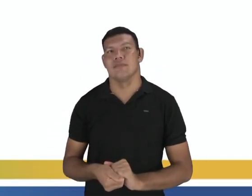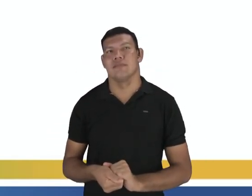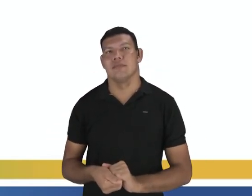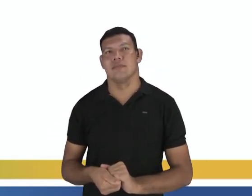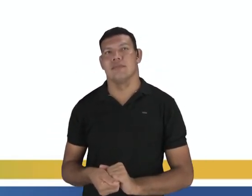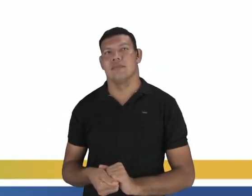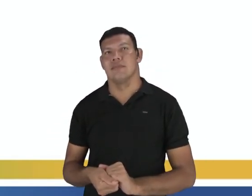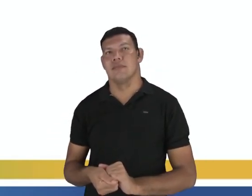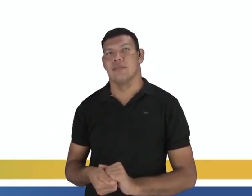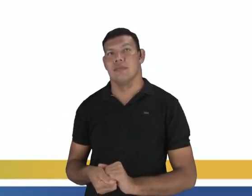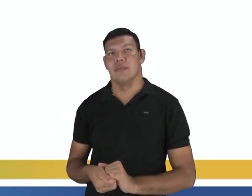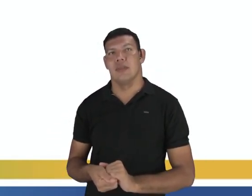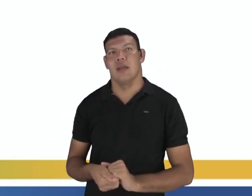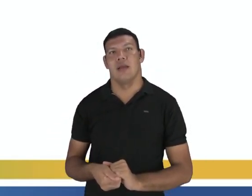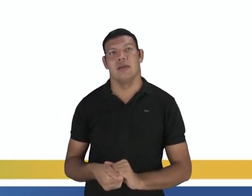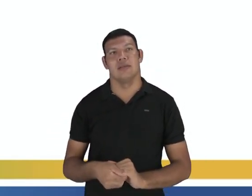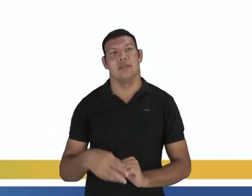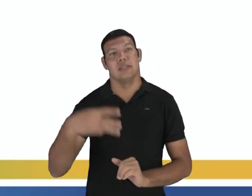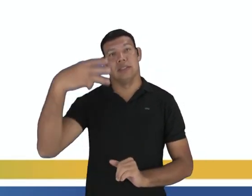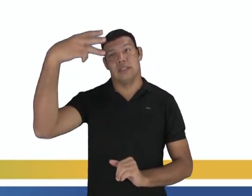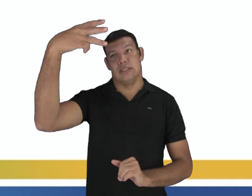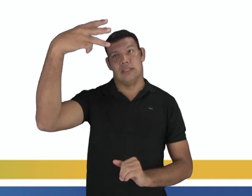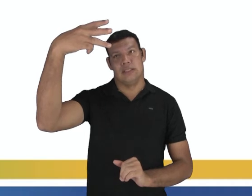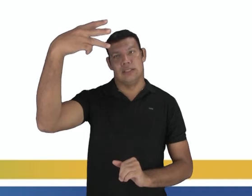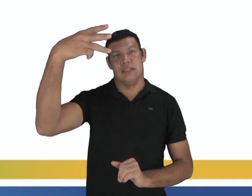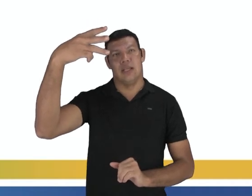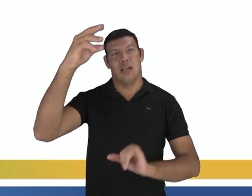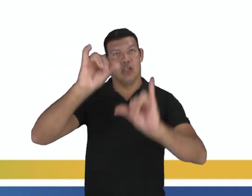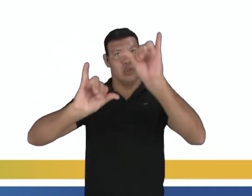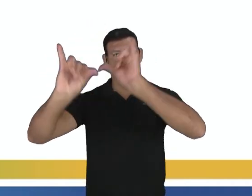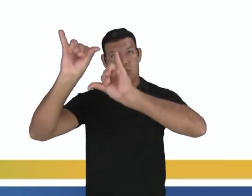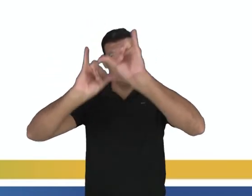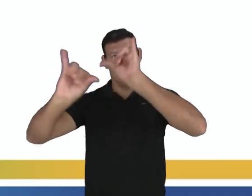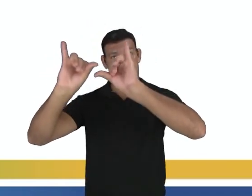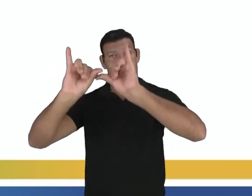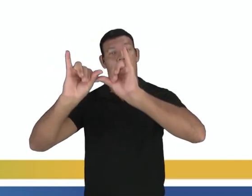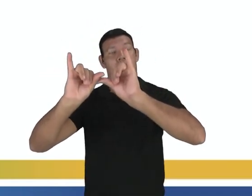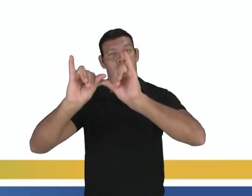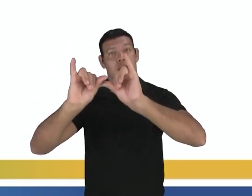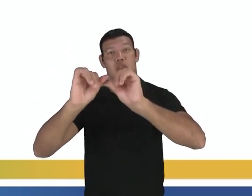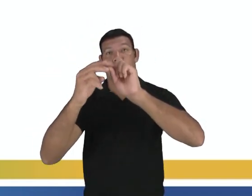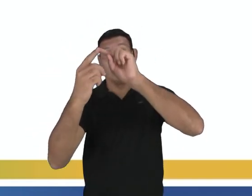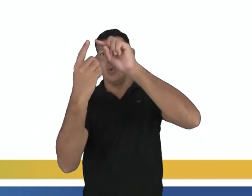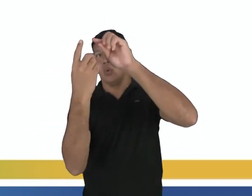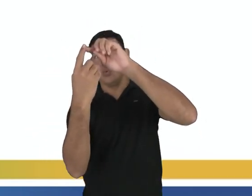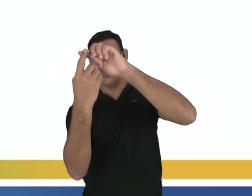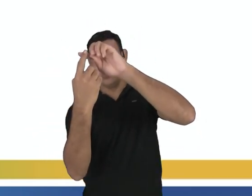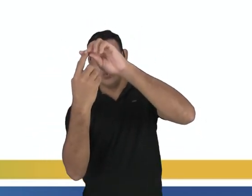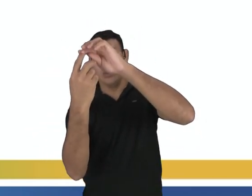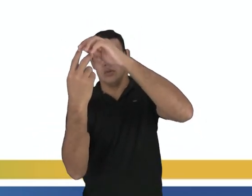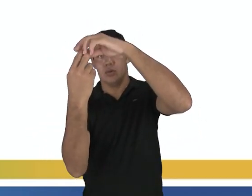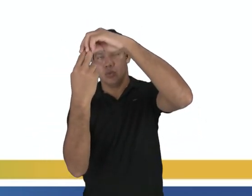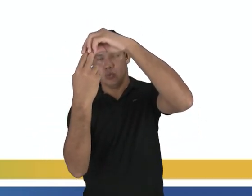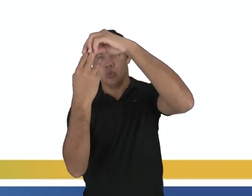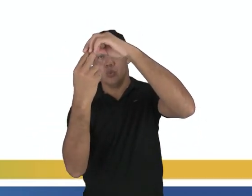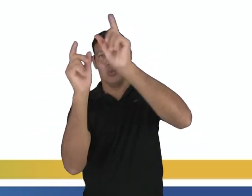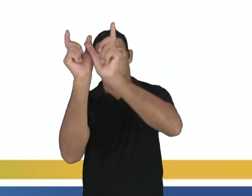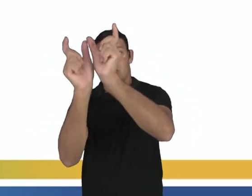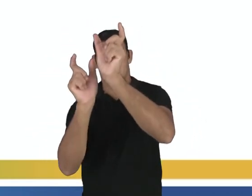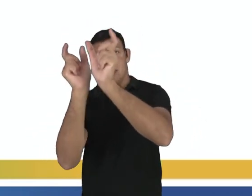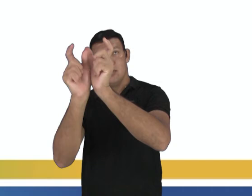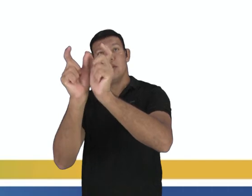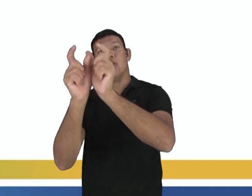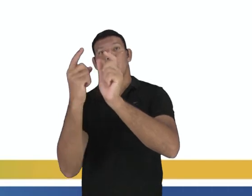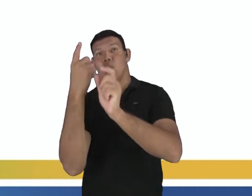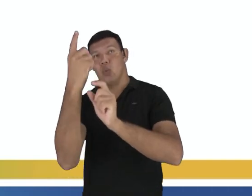Aqui nós temos 3, sendo 2 compostas e uma simples. Aqui nós temos 2, sendo